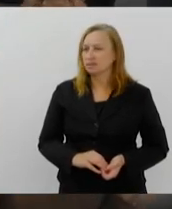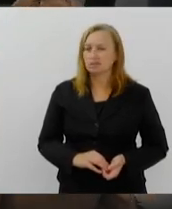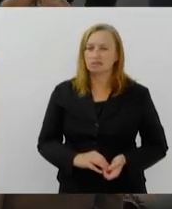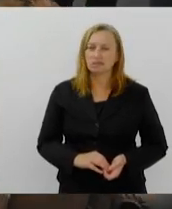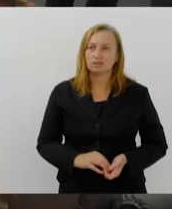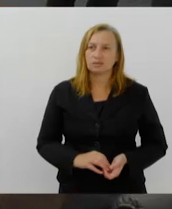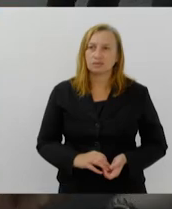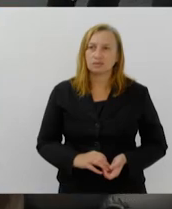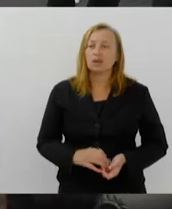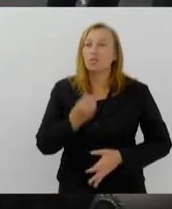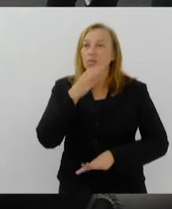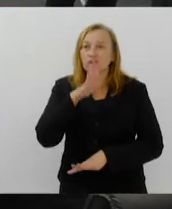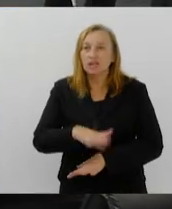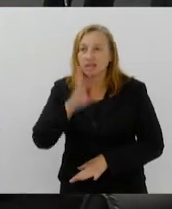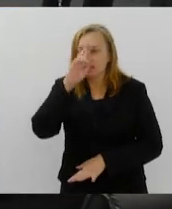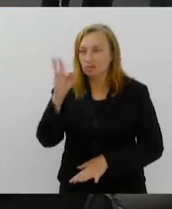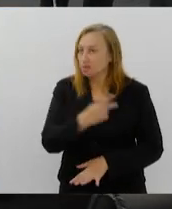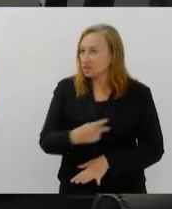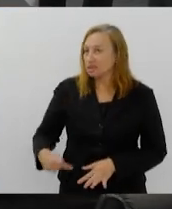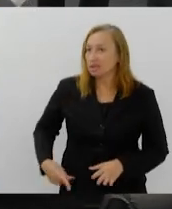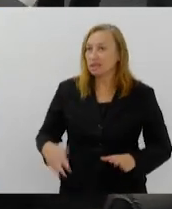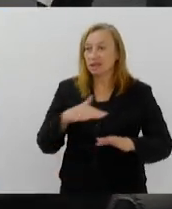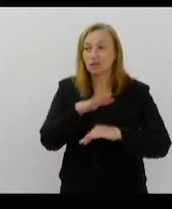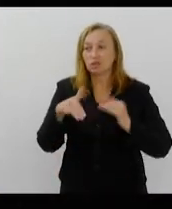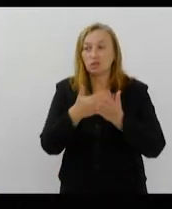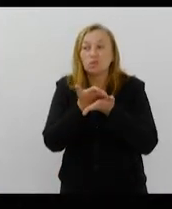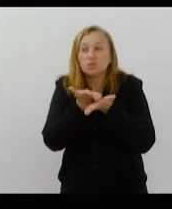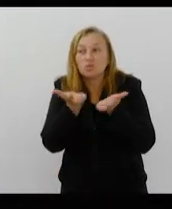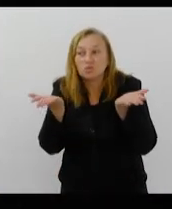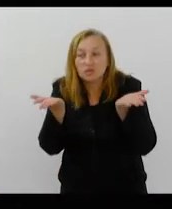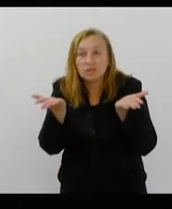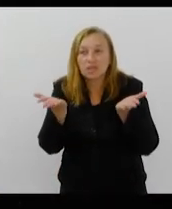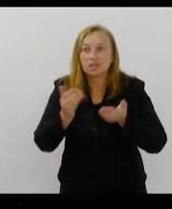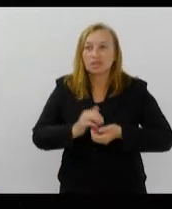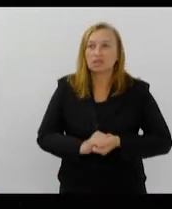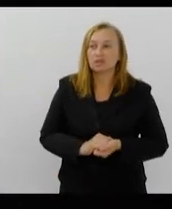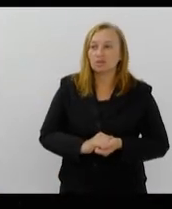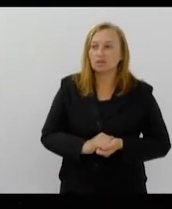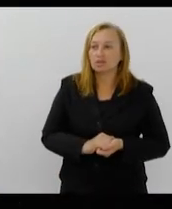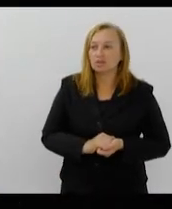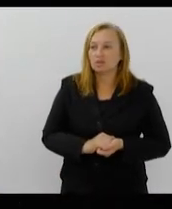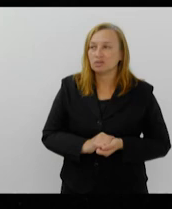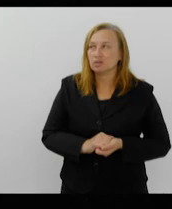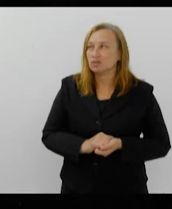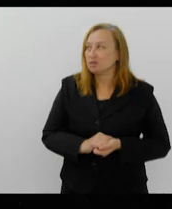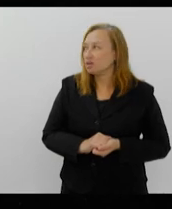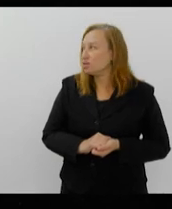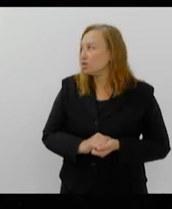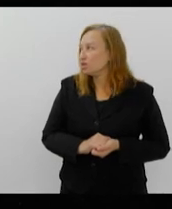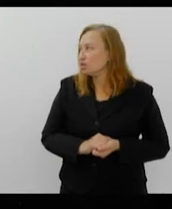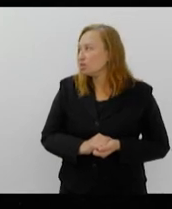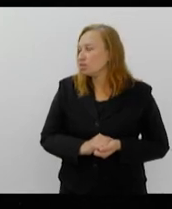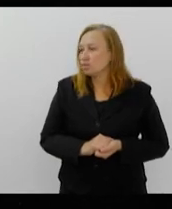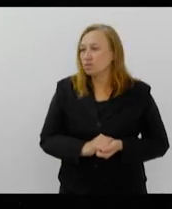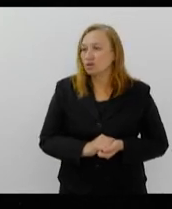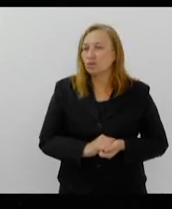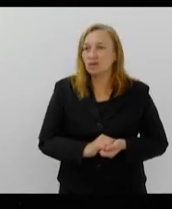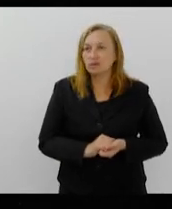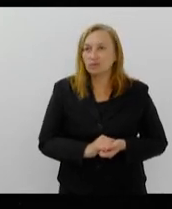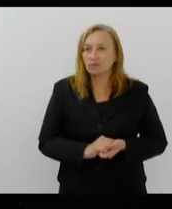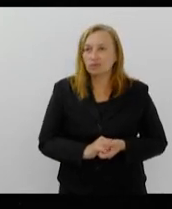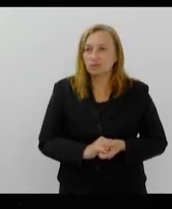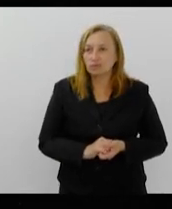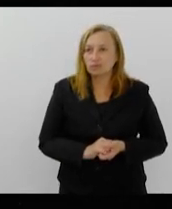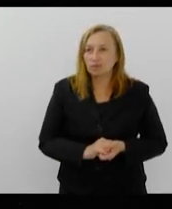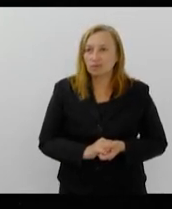Presidente, boa tarde a todas e todos. Eu queria mais uma vez retornar a essa tribuna, porque ontem nós